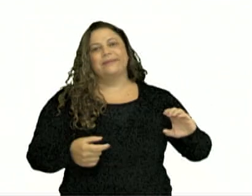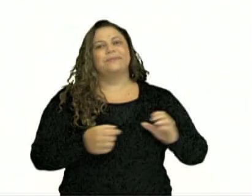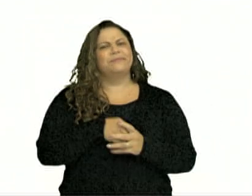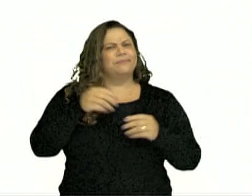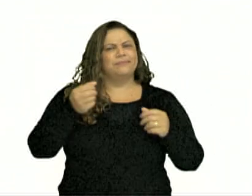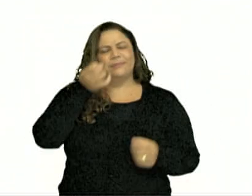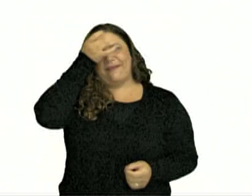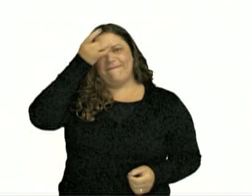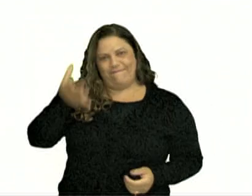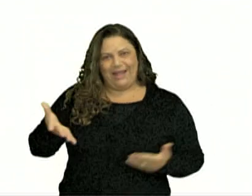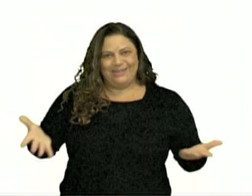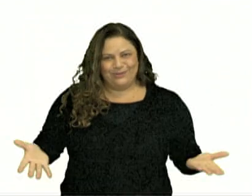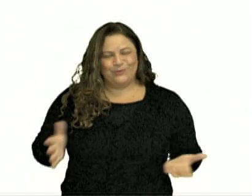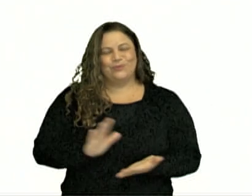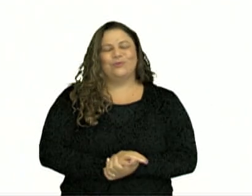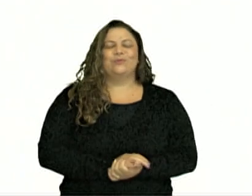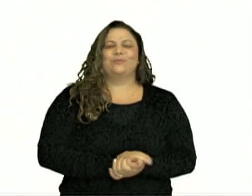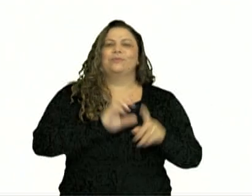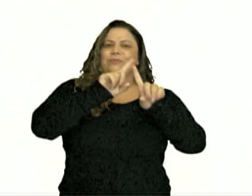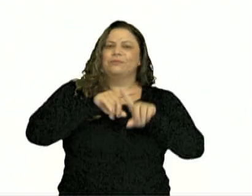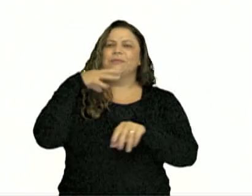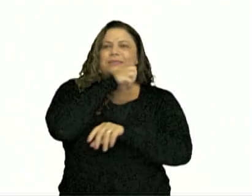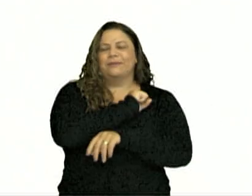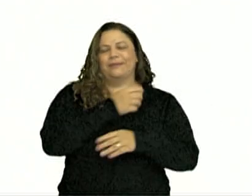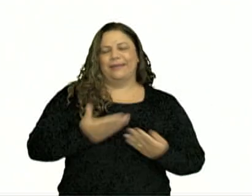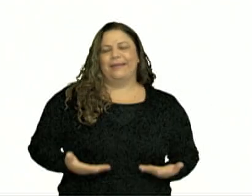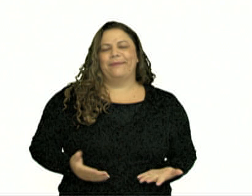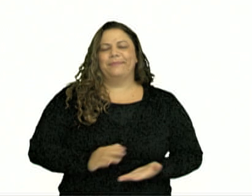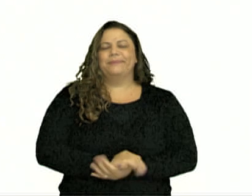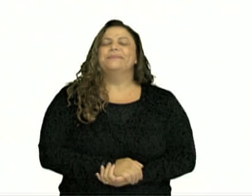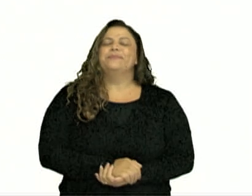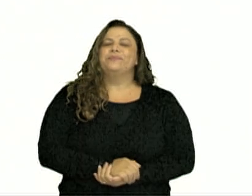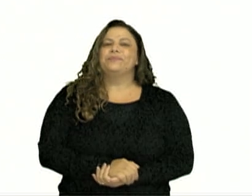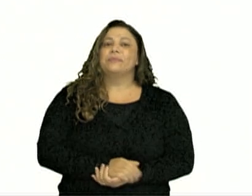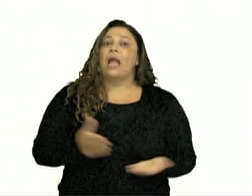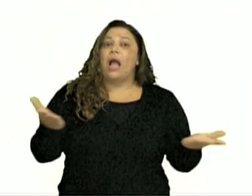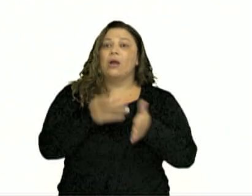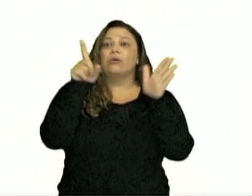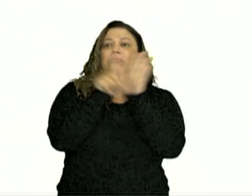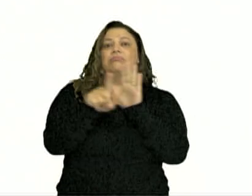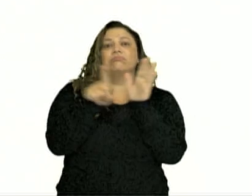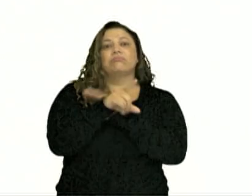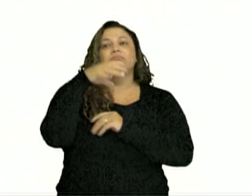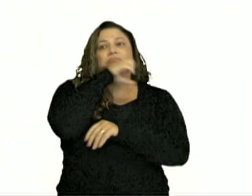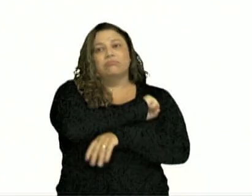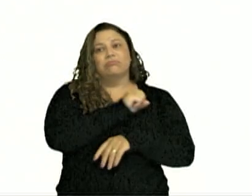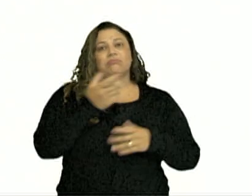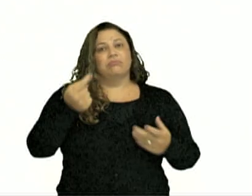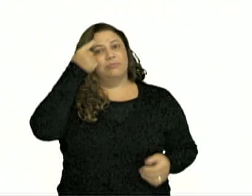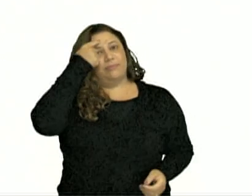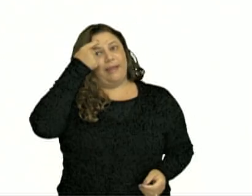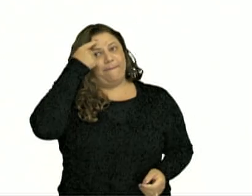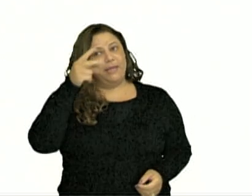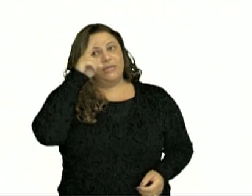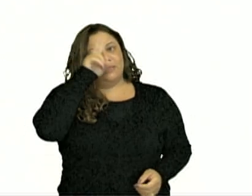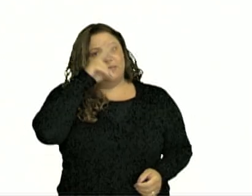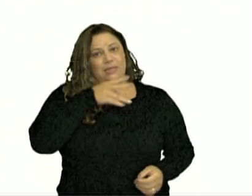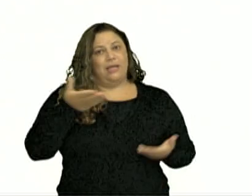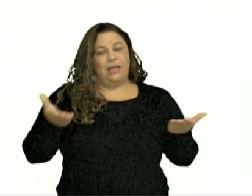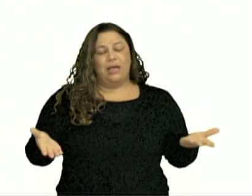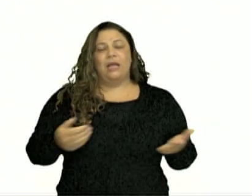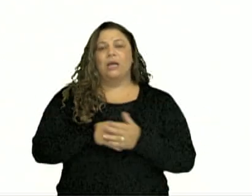Tranquilo, né, gente? Aplicação rápida aqui. Agora vamos a um quiz bem rápido para vocês pensarem e relembrarem